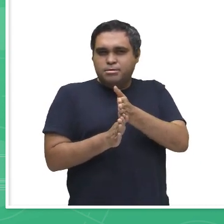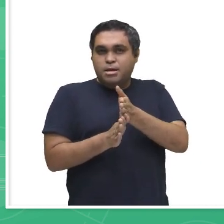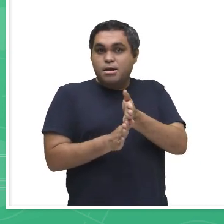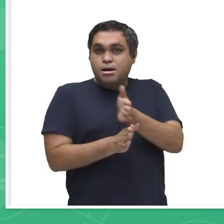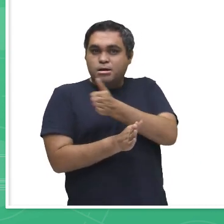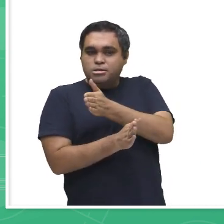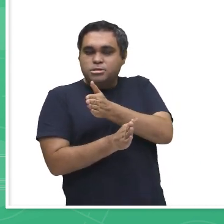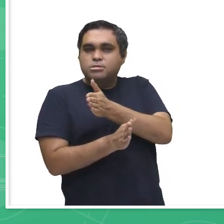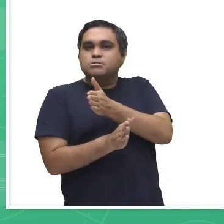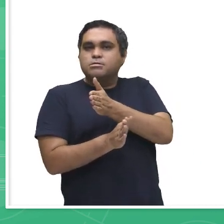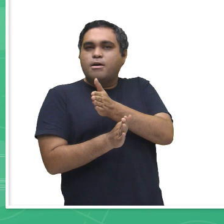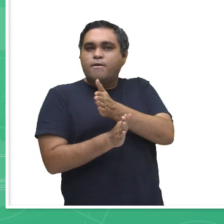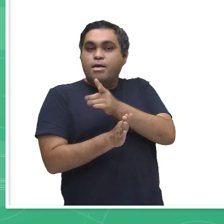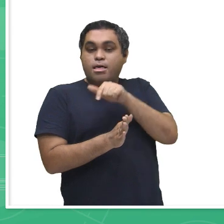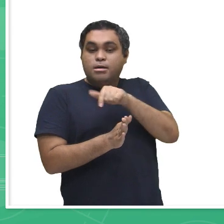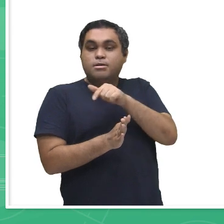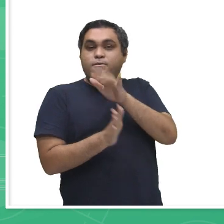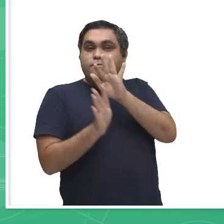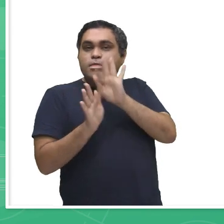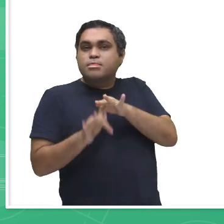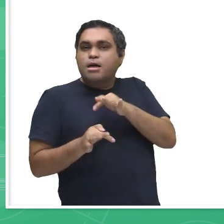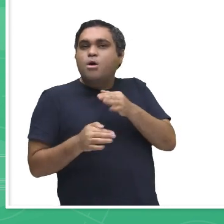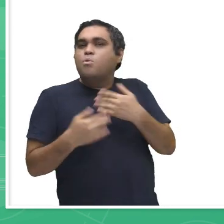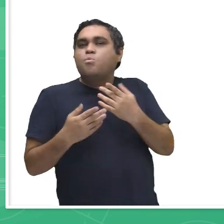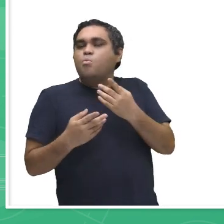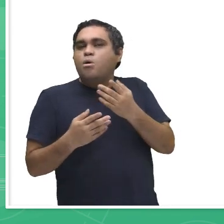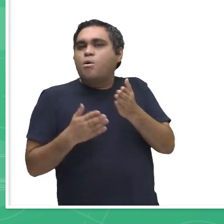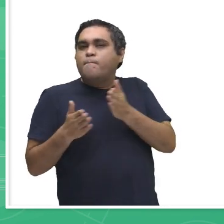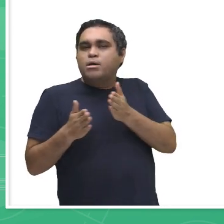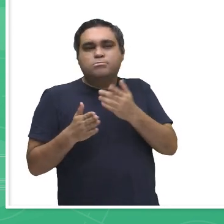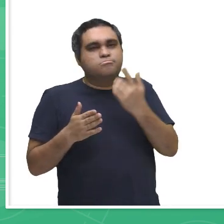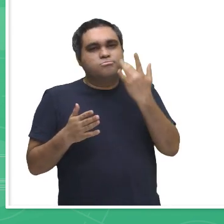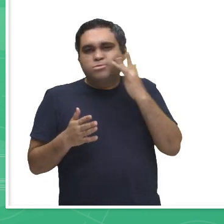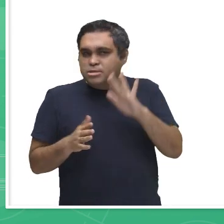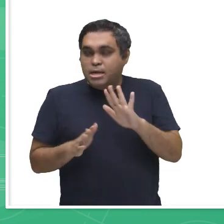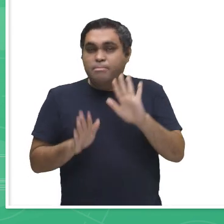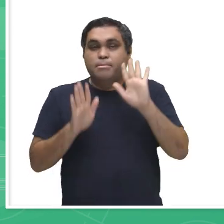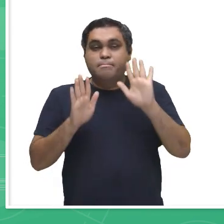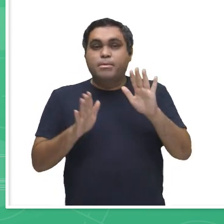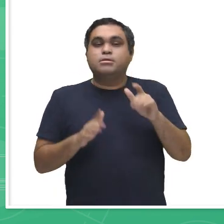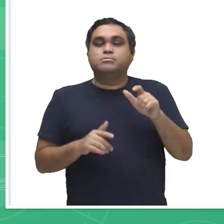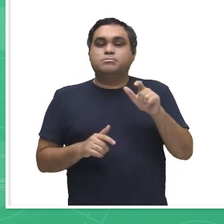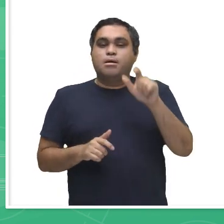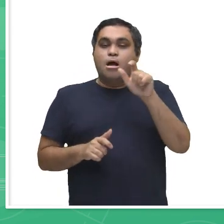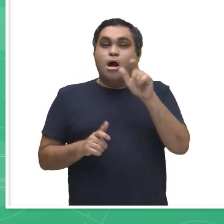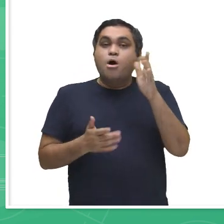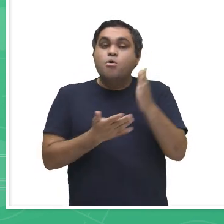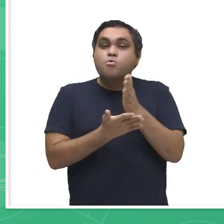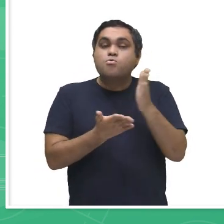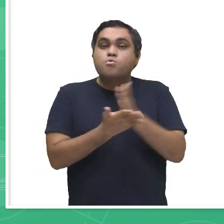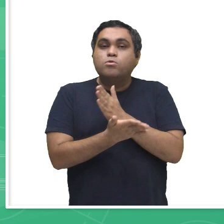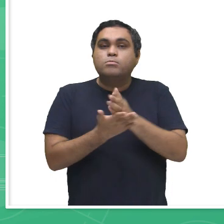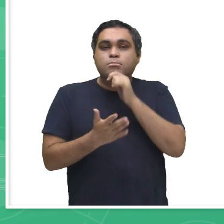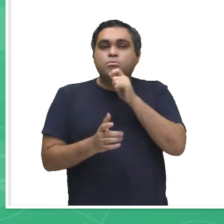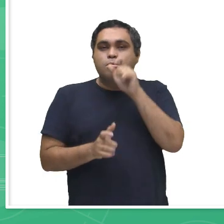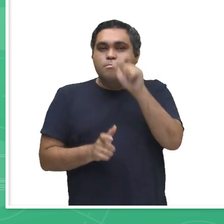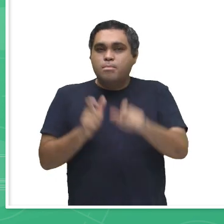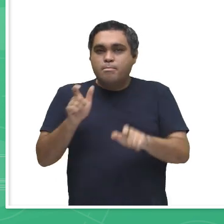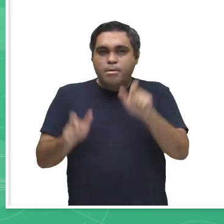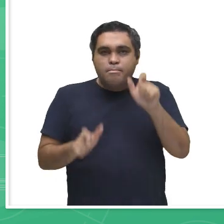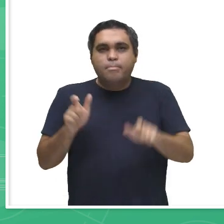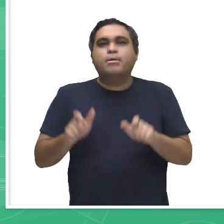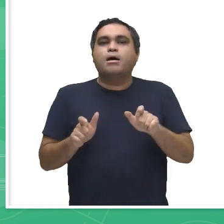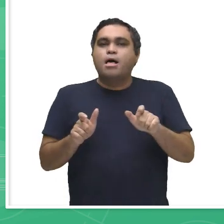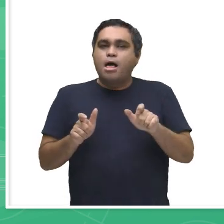esse motivo, é comum que determinadas ideias ou filósofos sejam classificados como, por exemplo,